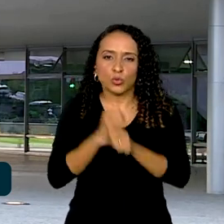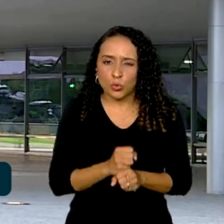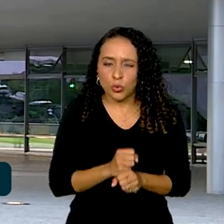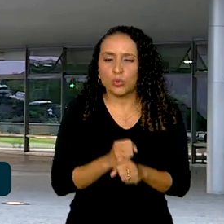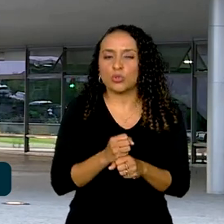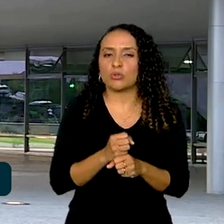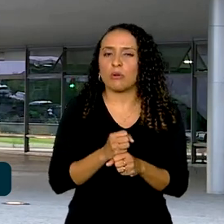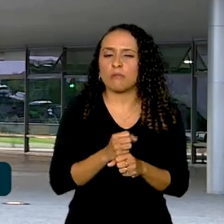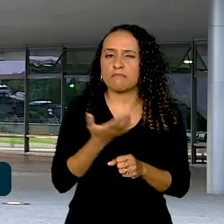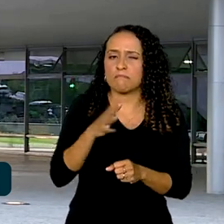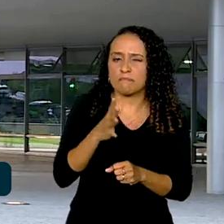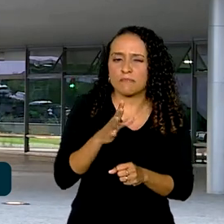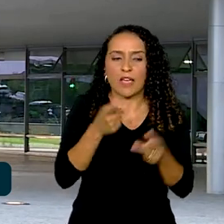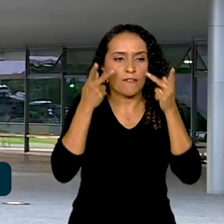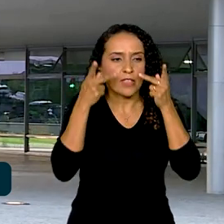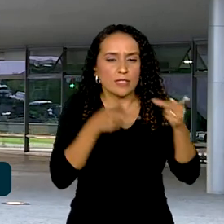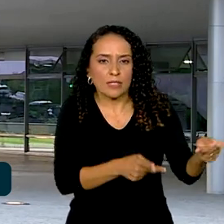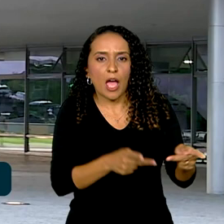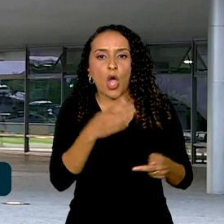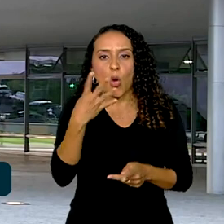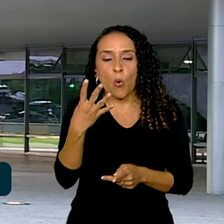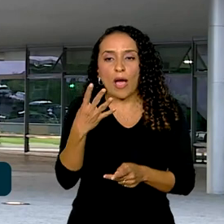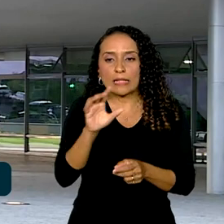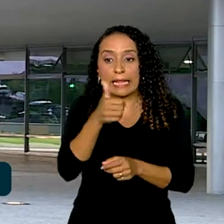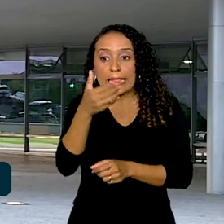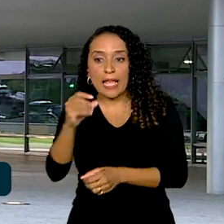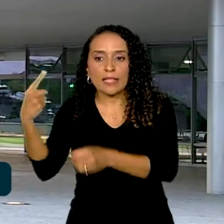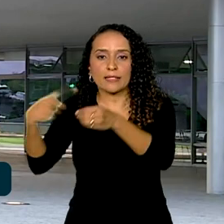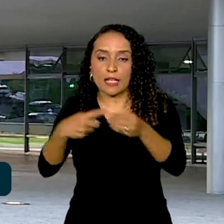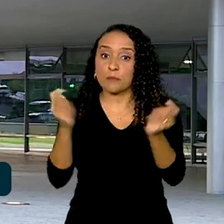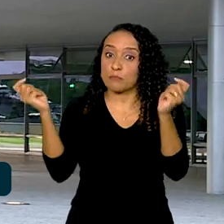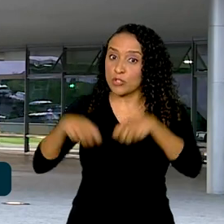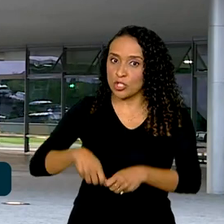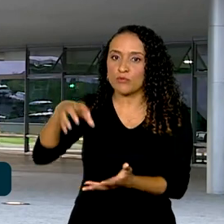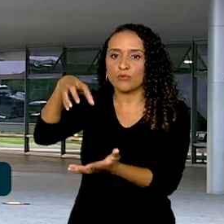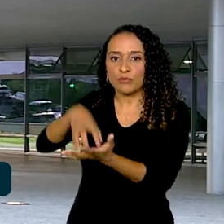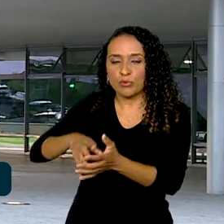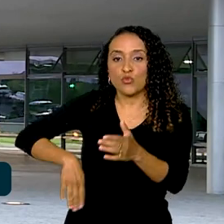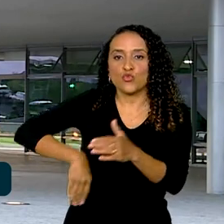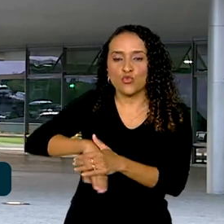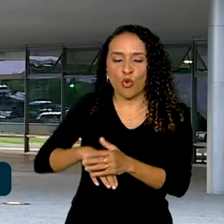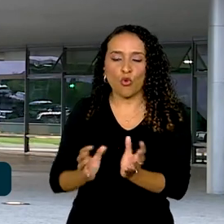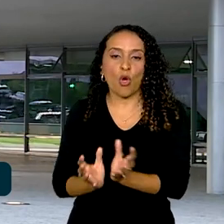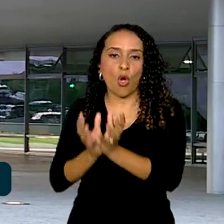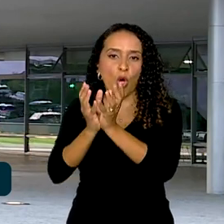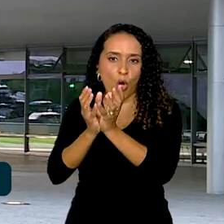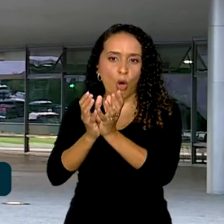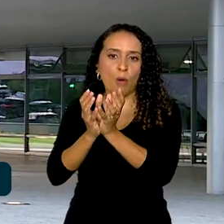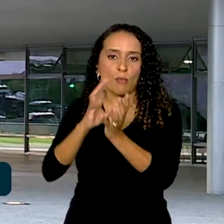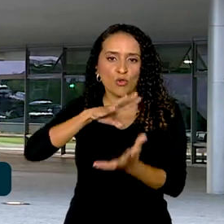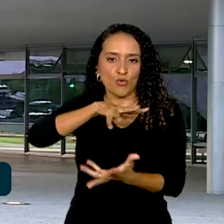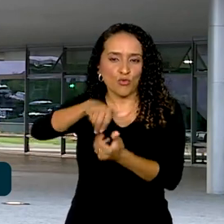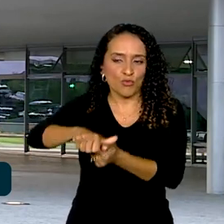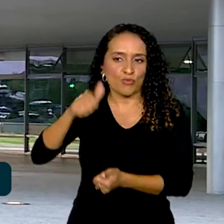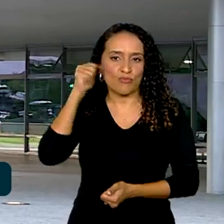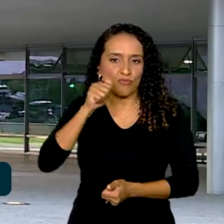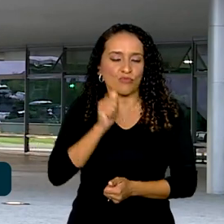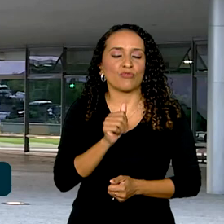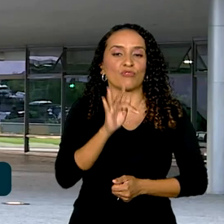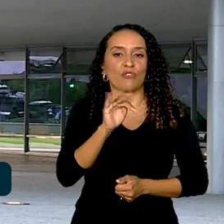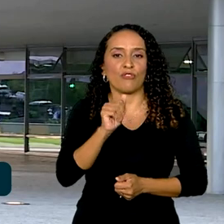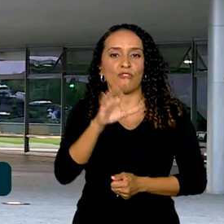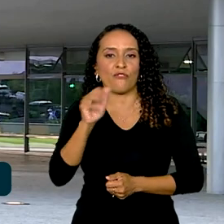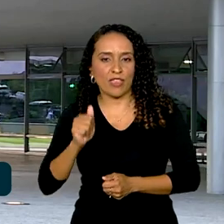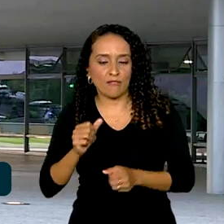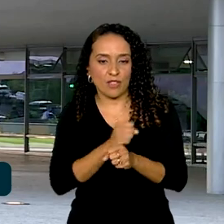deve visitar 4 das 10 cidades que podem sediar jogos da Copa do Mundo Feminina da FIFA em